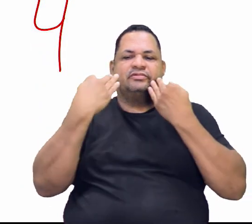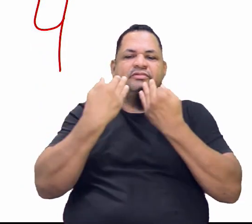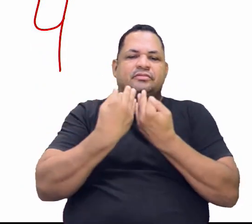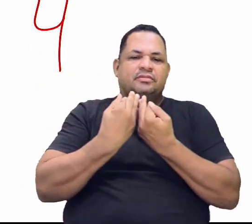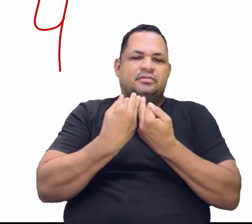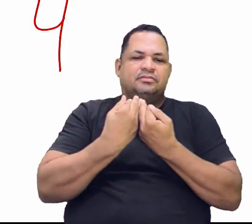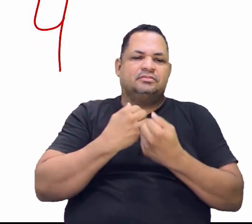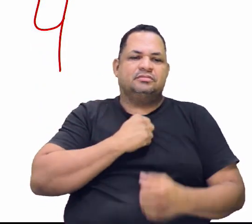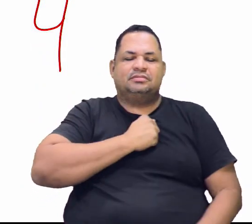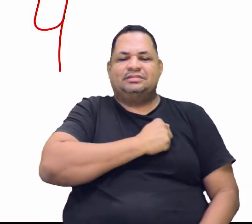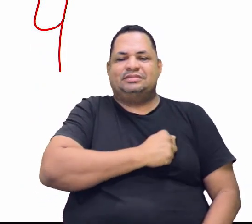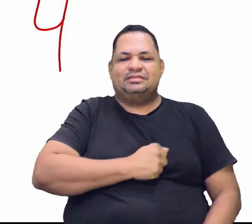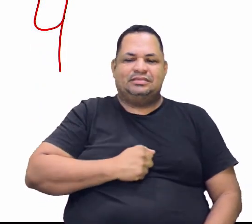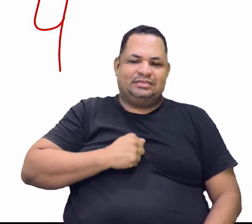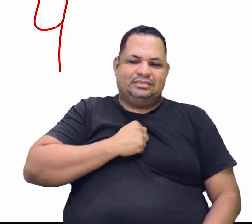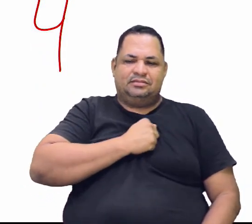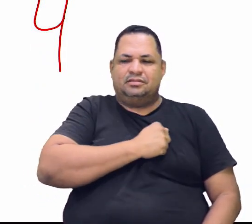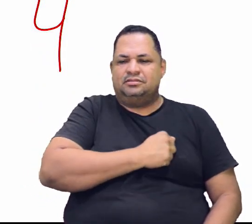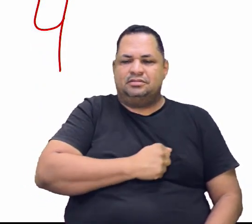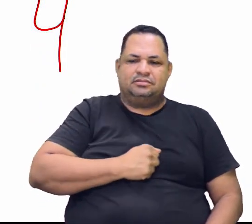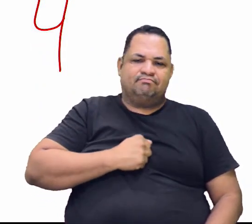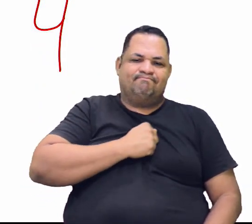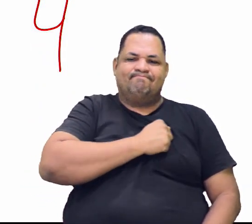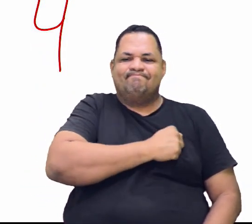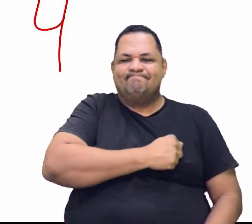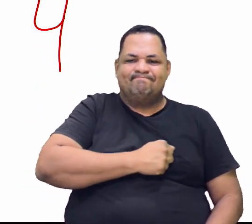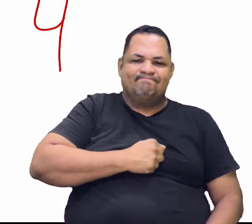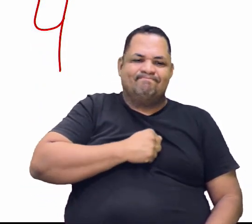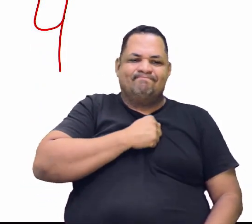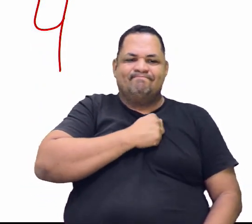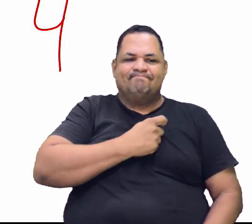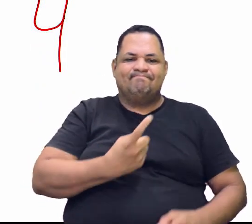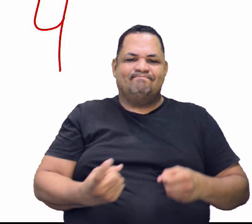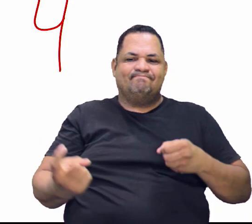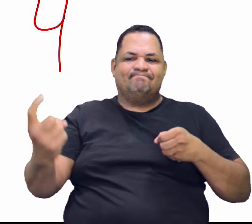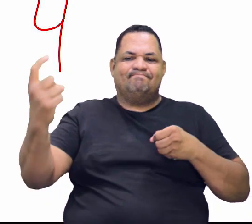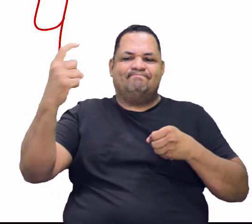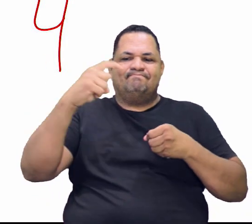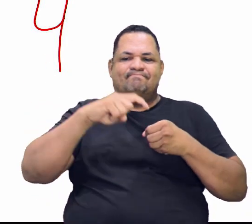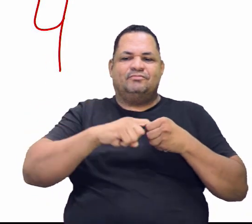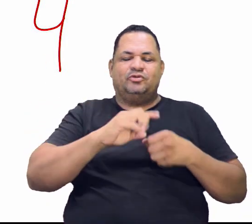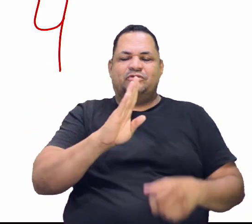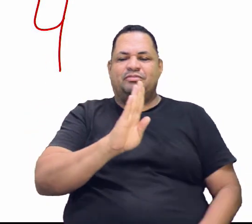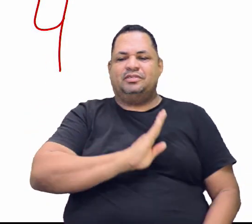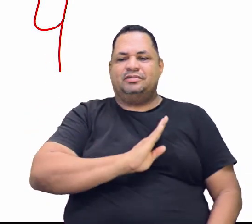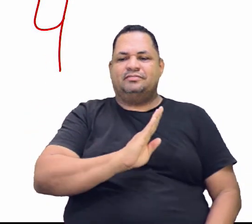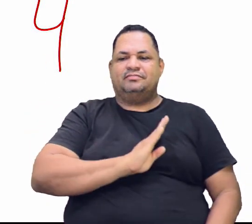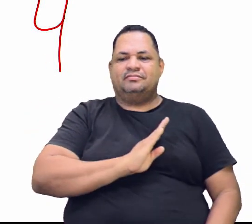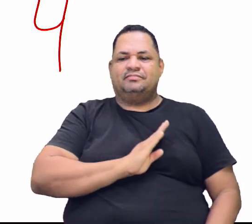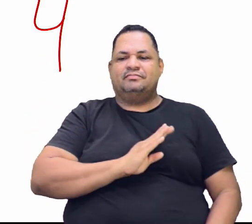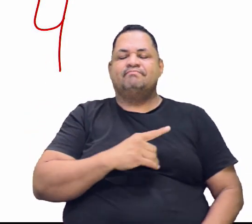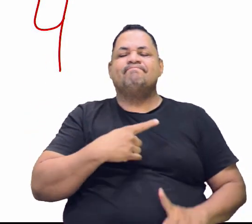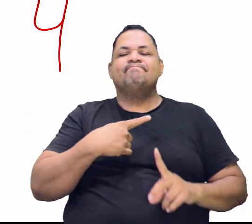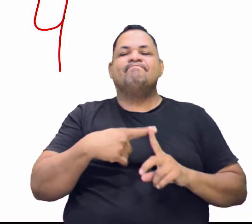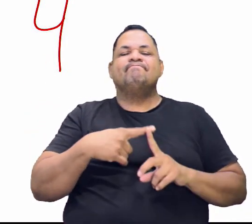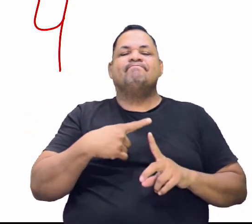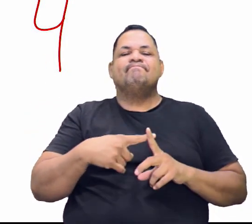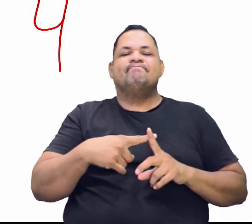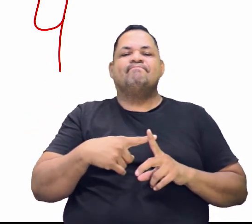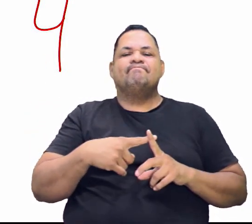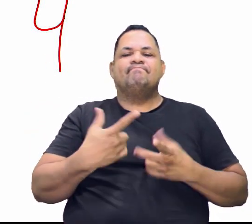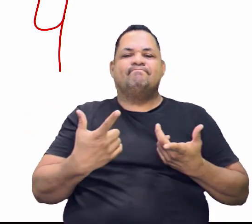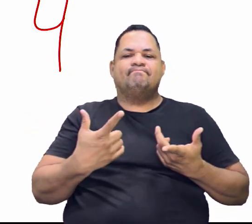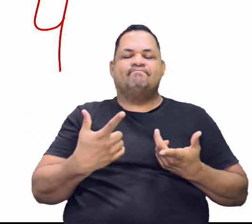garoto, não deu outro. Vencido pela saudade, ele retorna a Belém. Por que, professor